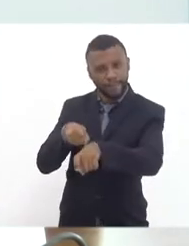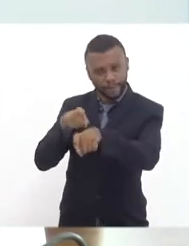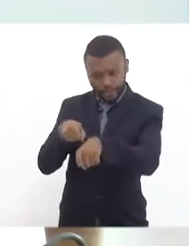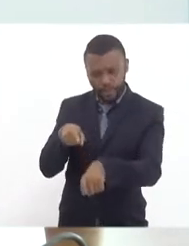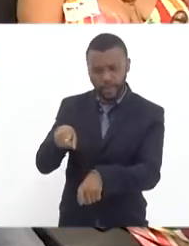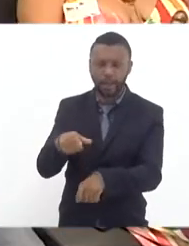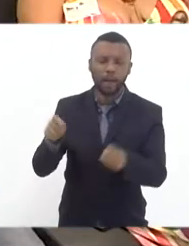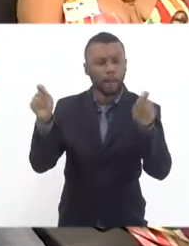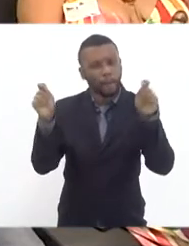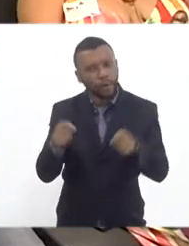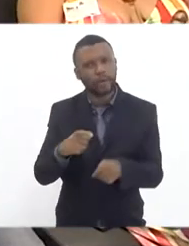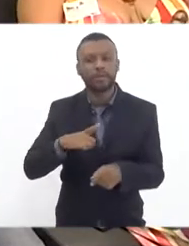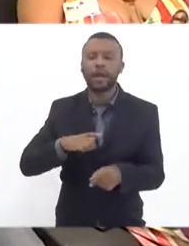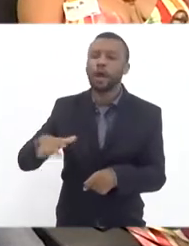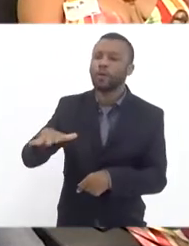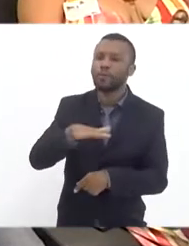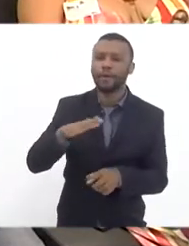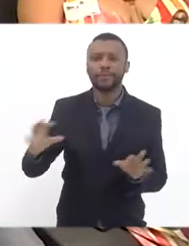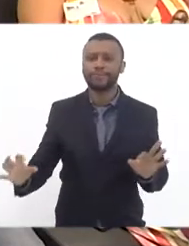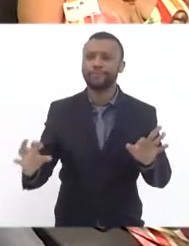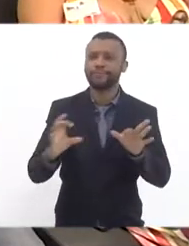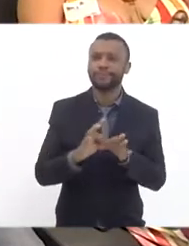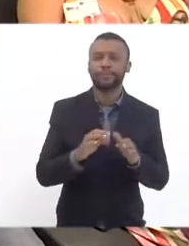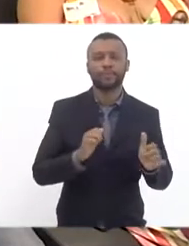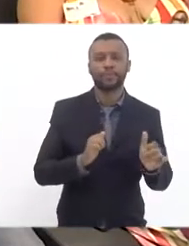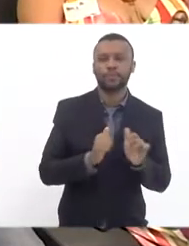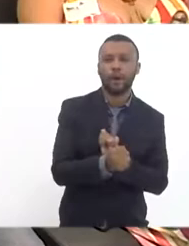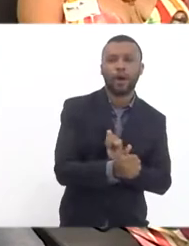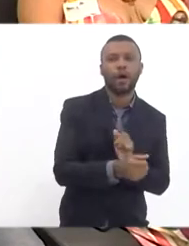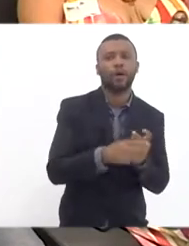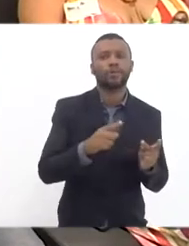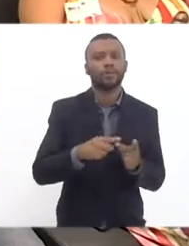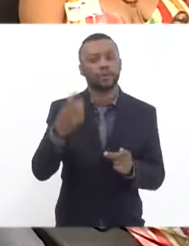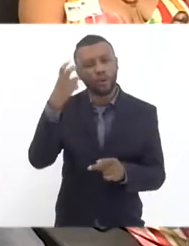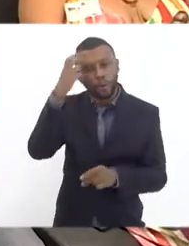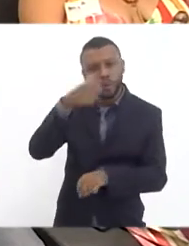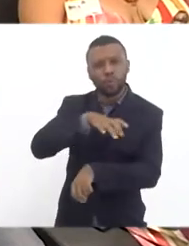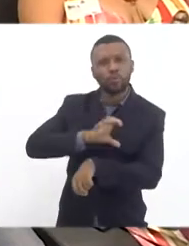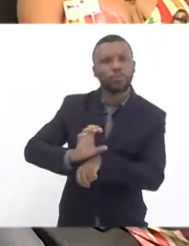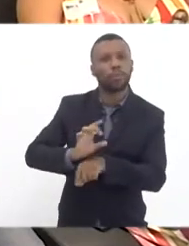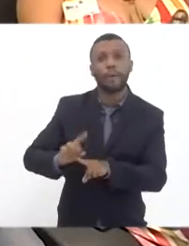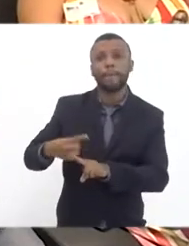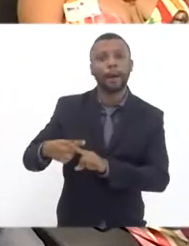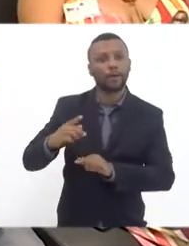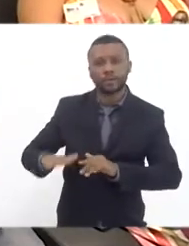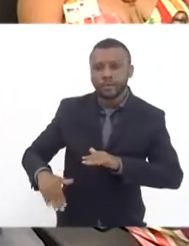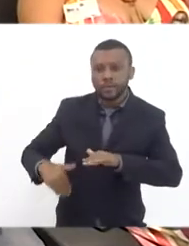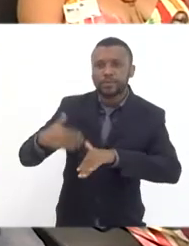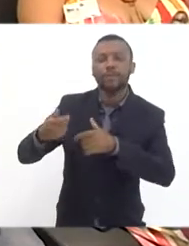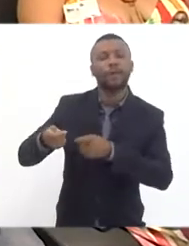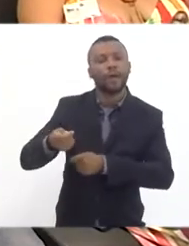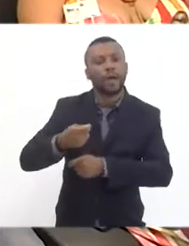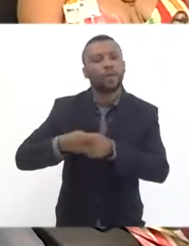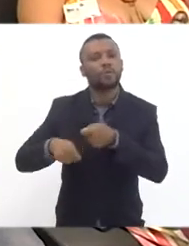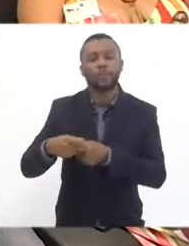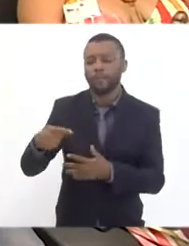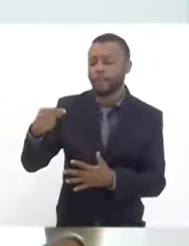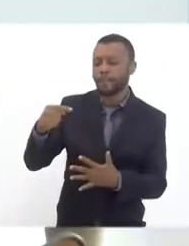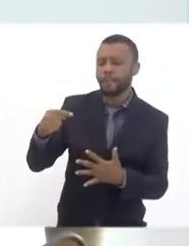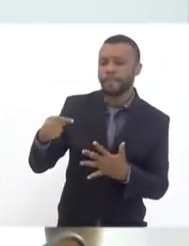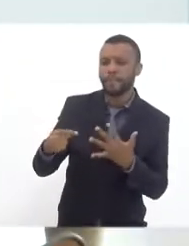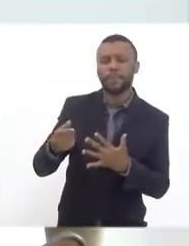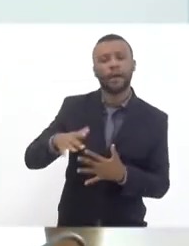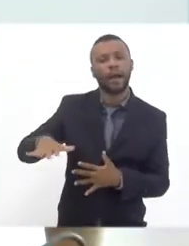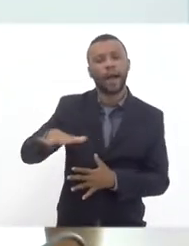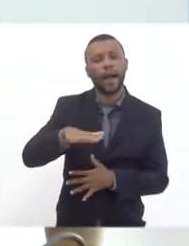espaço que dialogasse com esporte, com cultura, com desenvolvimento econômico e todas essas áreas. E a gente teve também, no